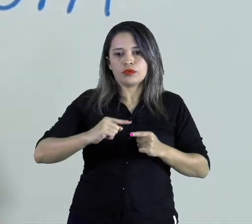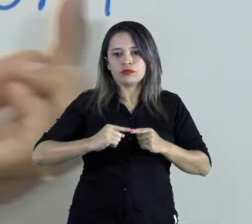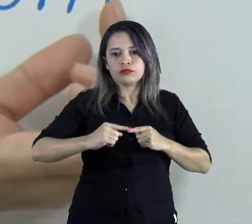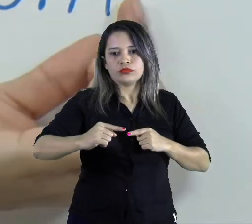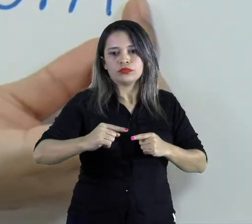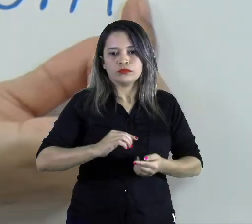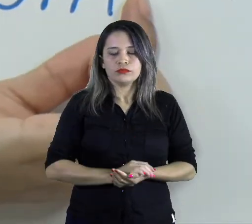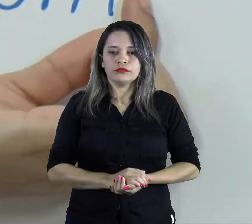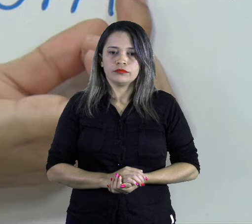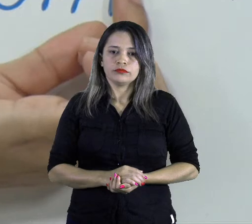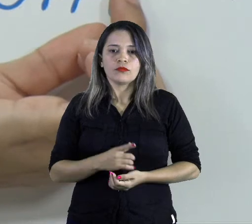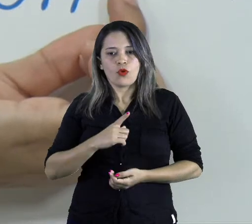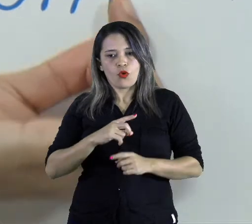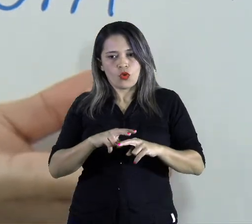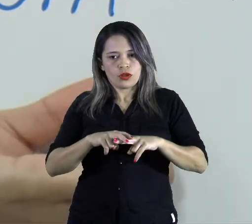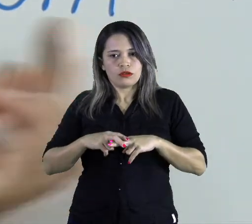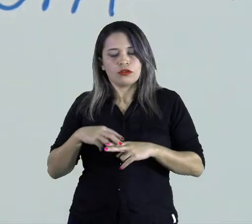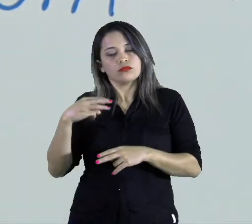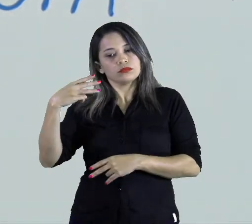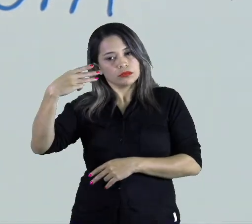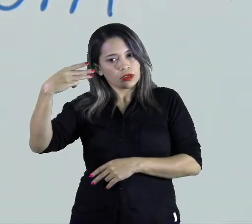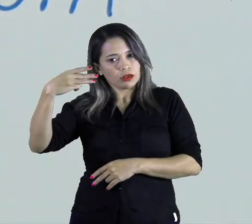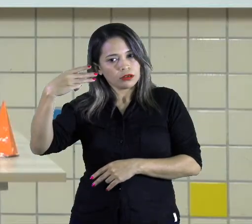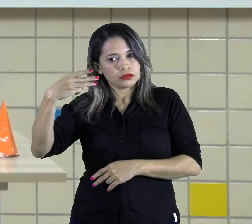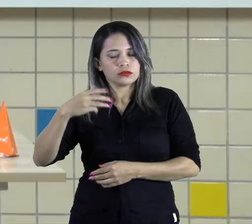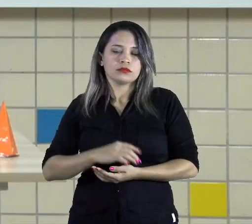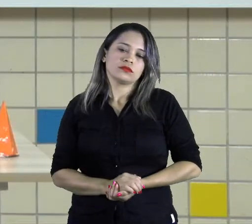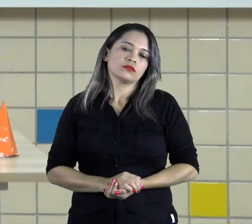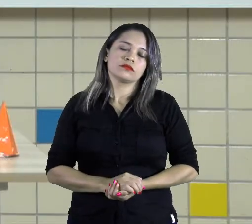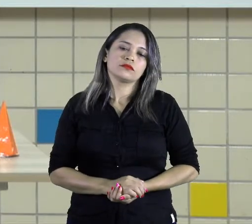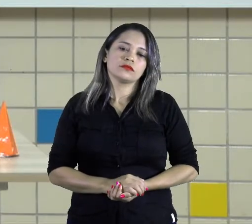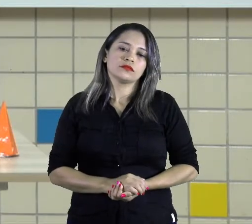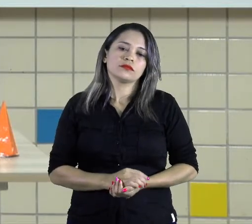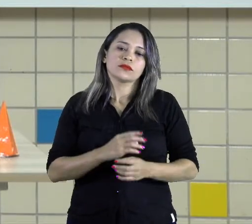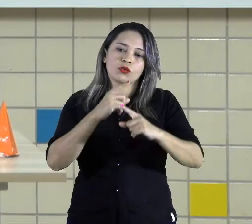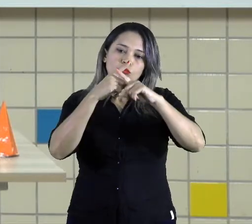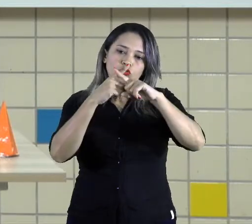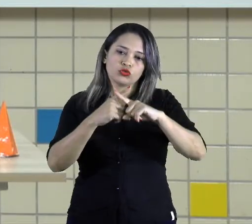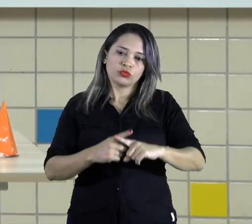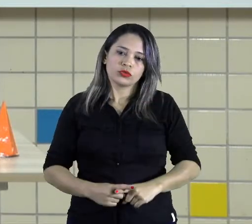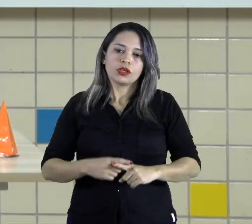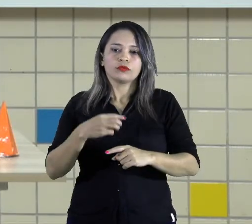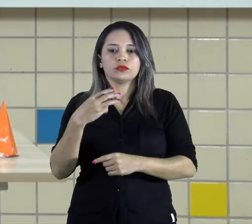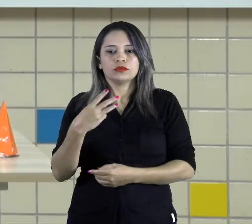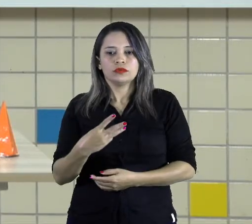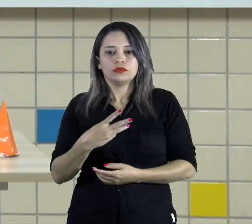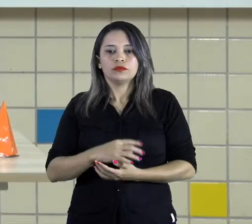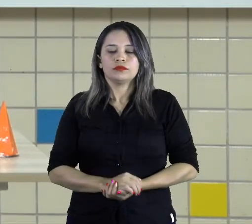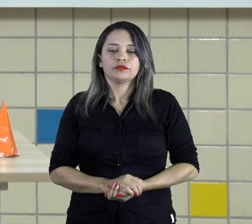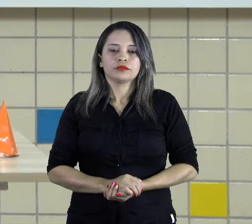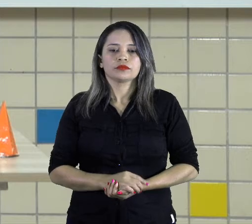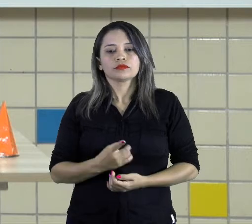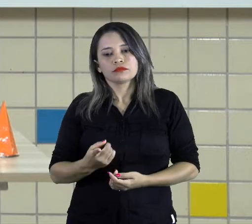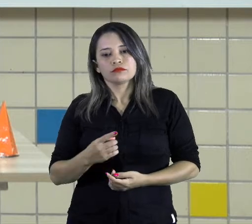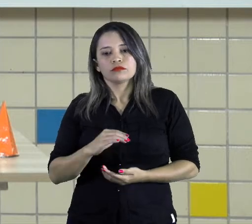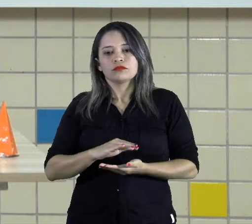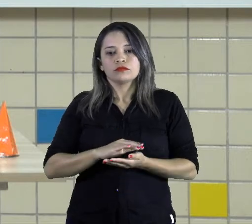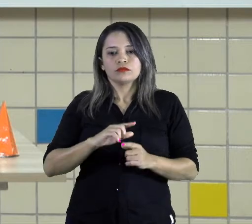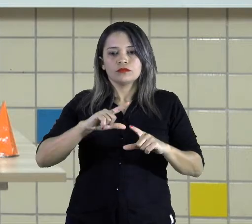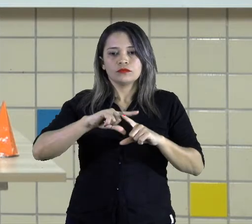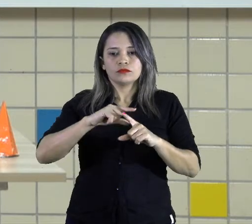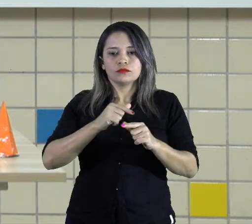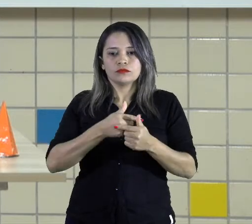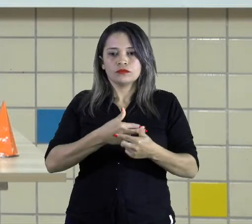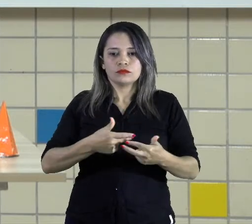altura. Por isso que tem o 3zinho aqui, porque é cúbicos, né? Eu multipliquei por 3, porque o sólido geométrico, ele